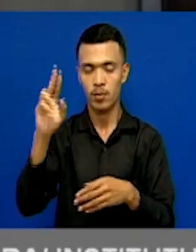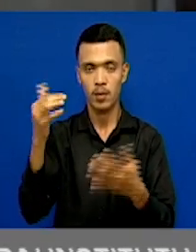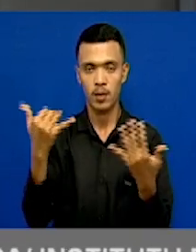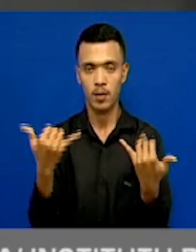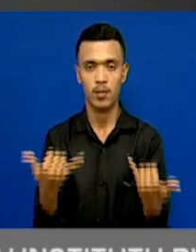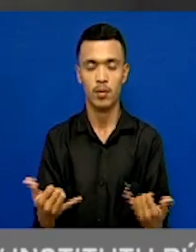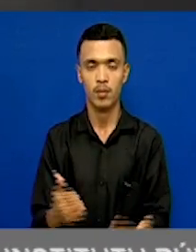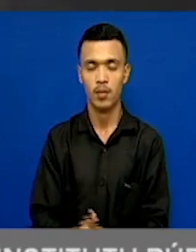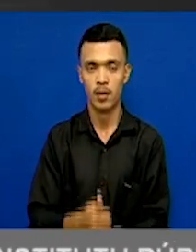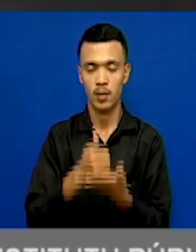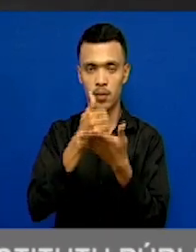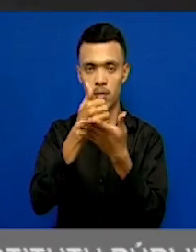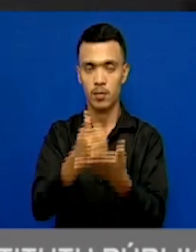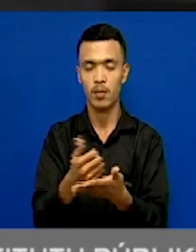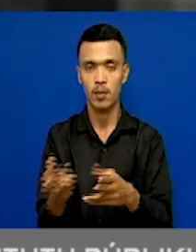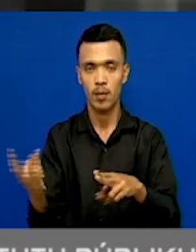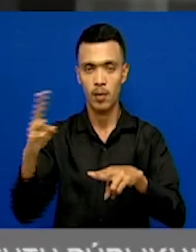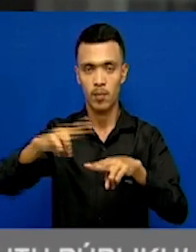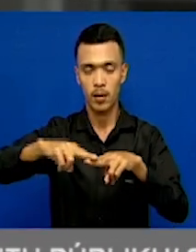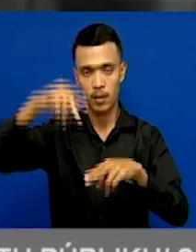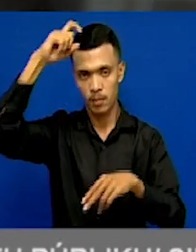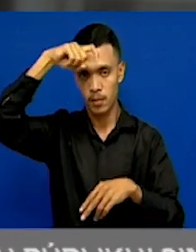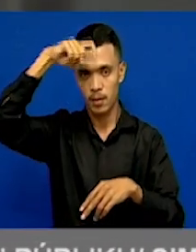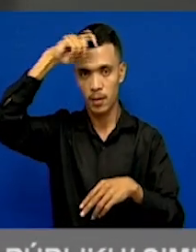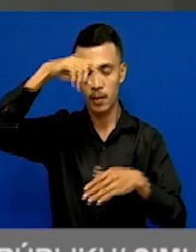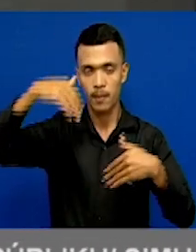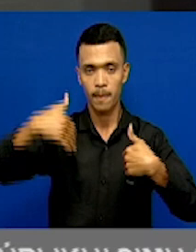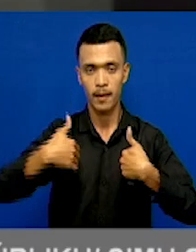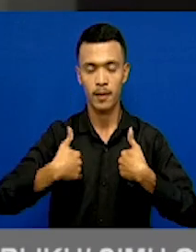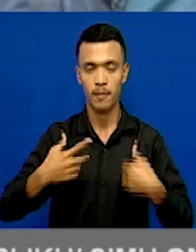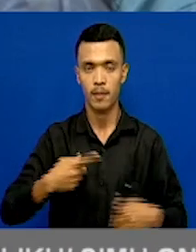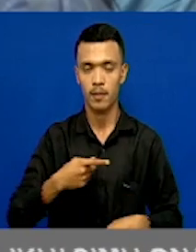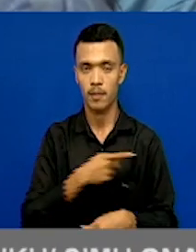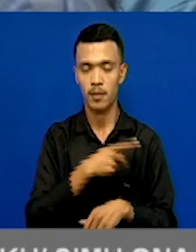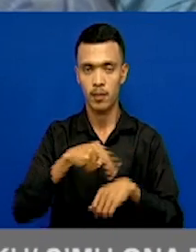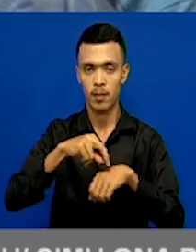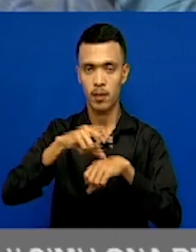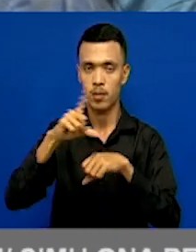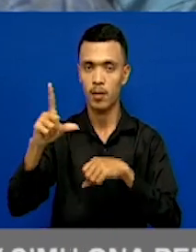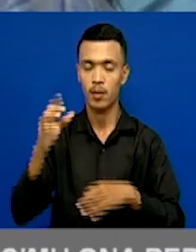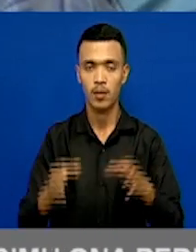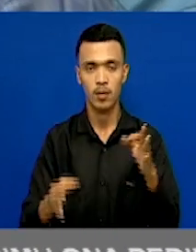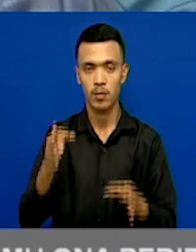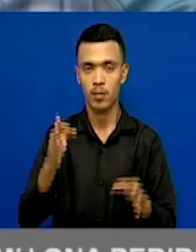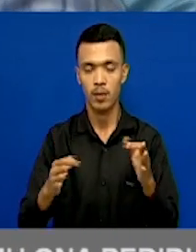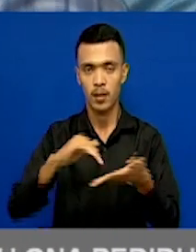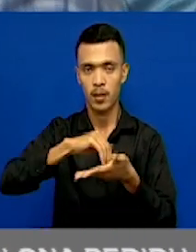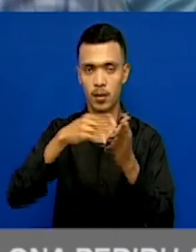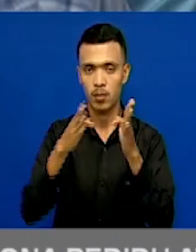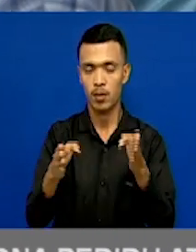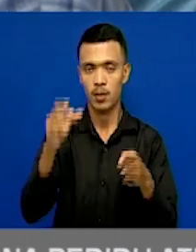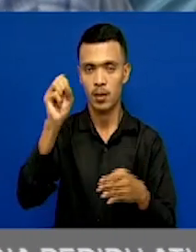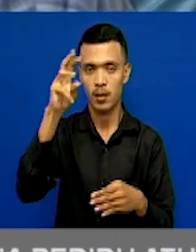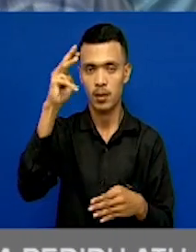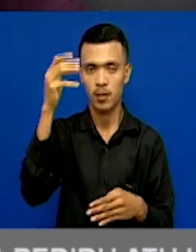capacidade de siranian, aumentar o conhecimento e o Parlamento Nacional. Entretanto, estudante ensino secundário e